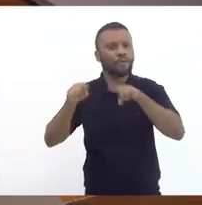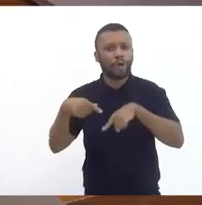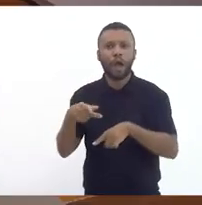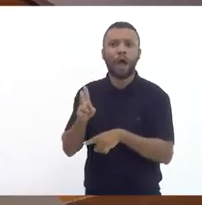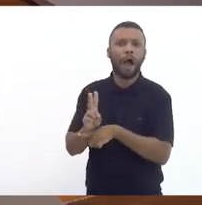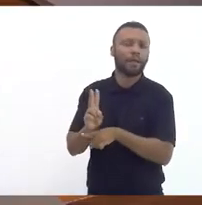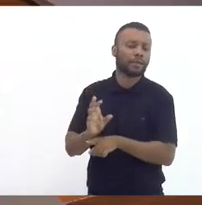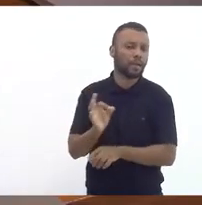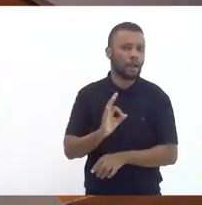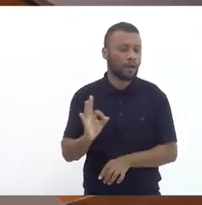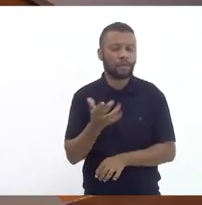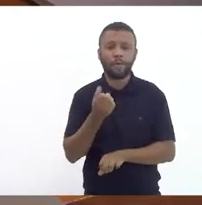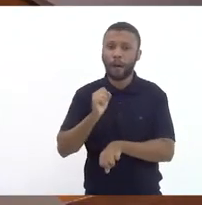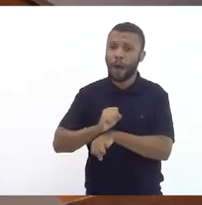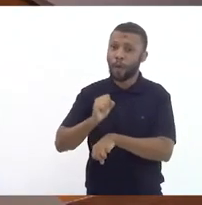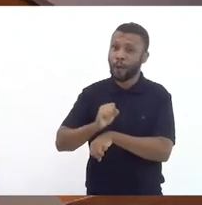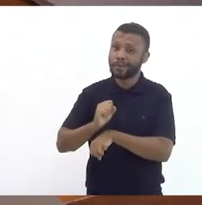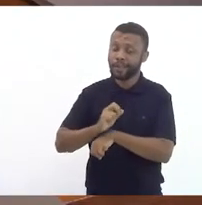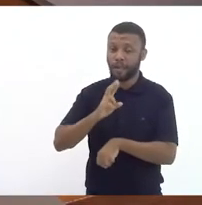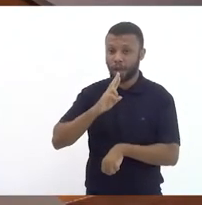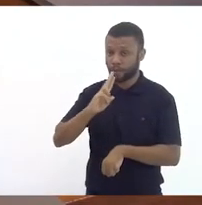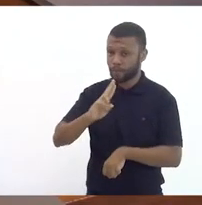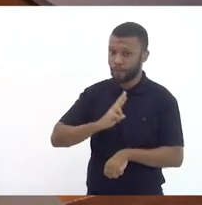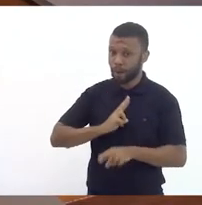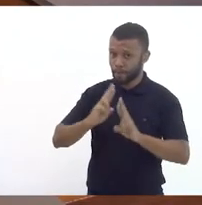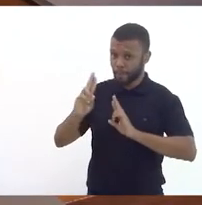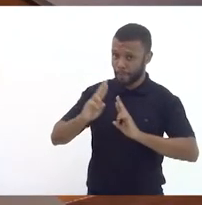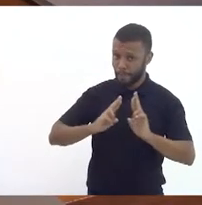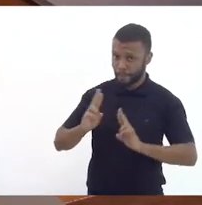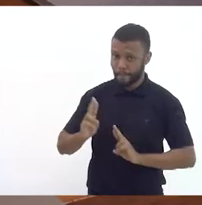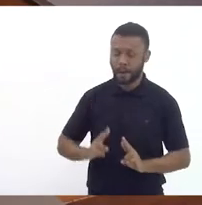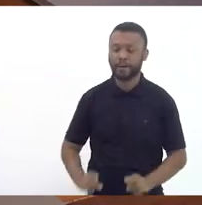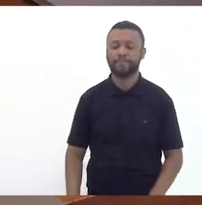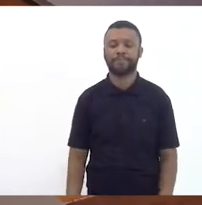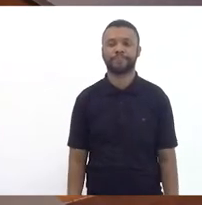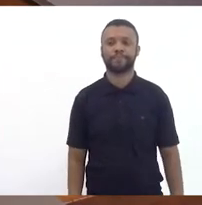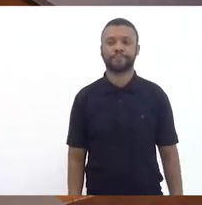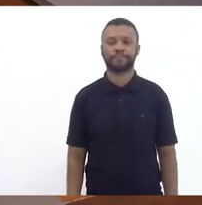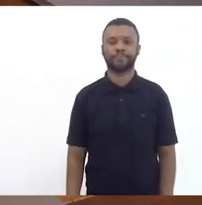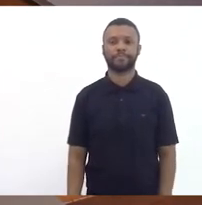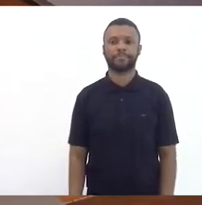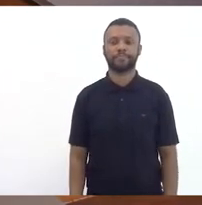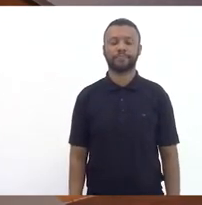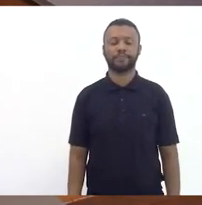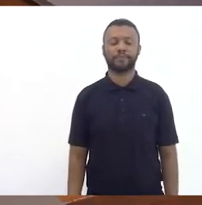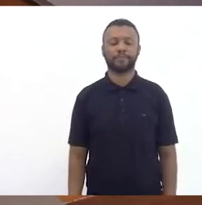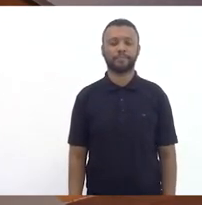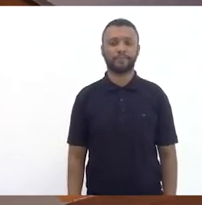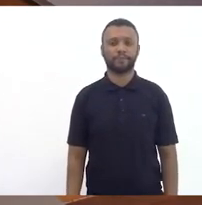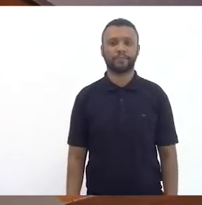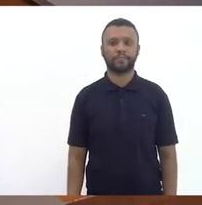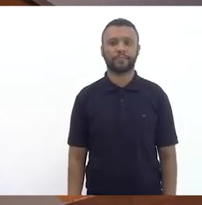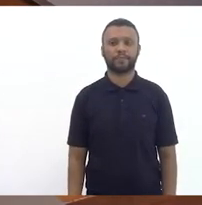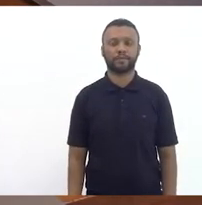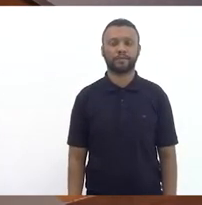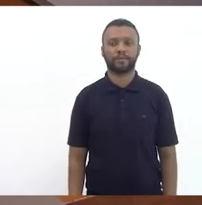Vamos esperar ele aguardar as respostas para o Valdec para continuar, por gentileza.